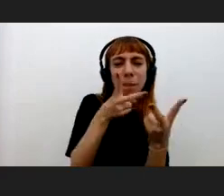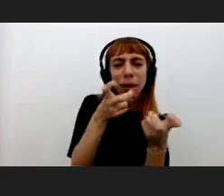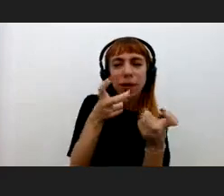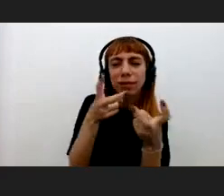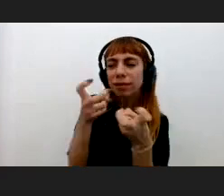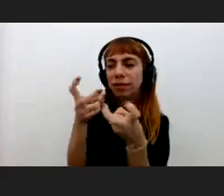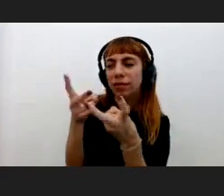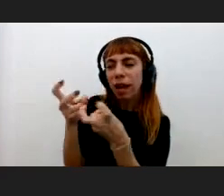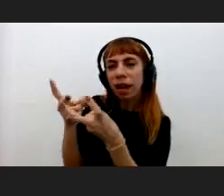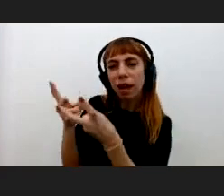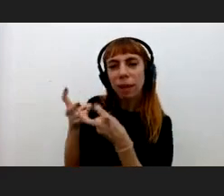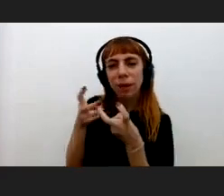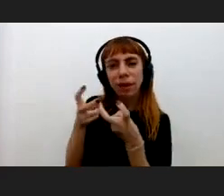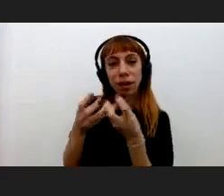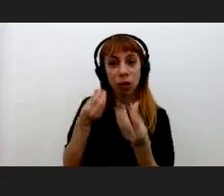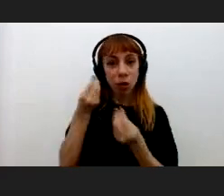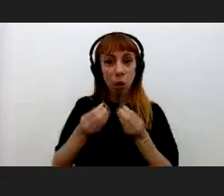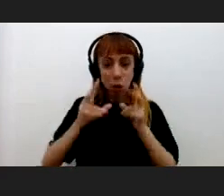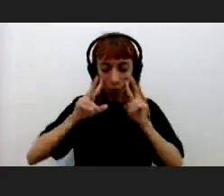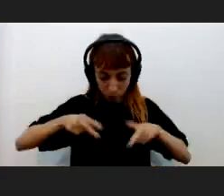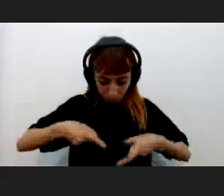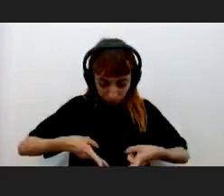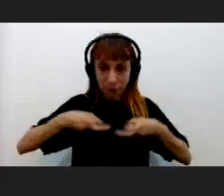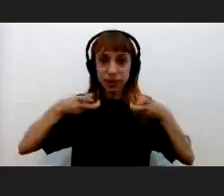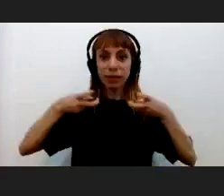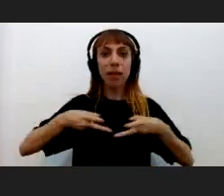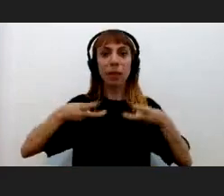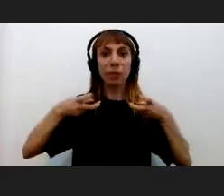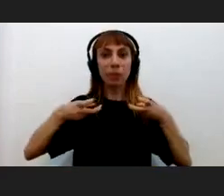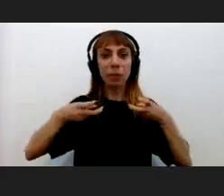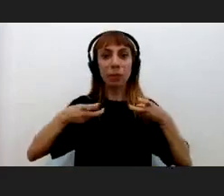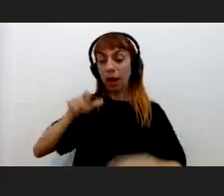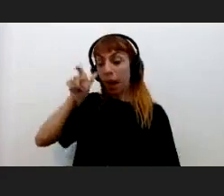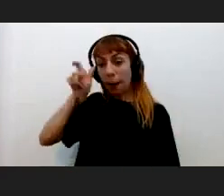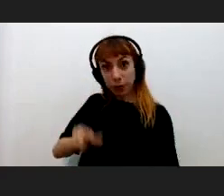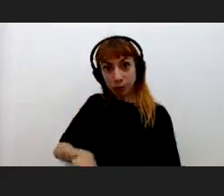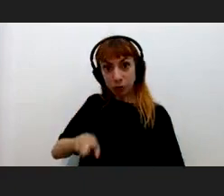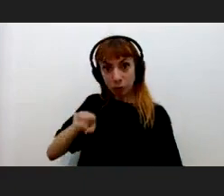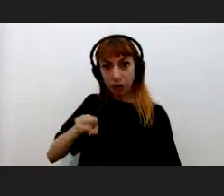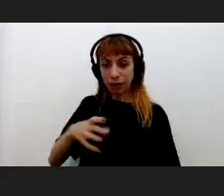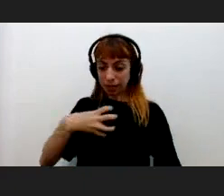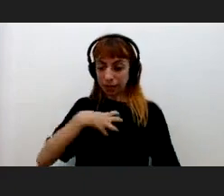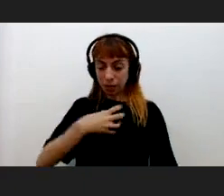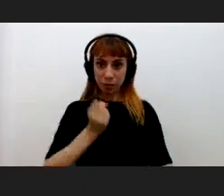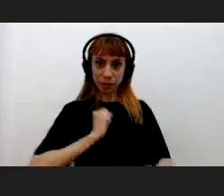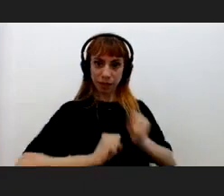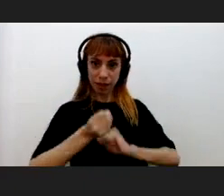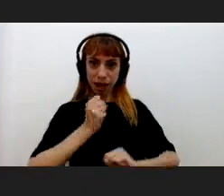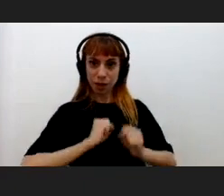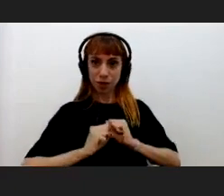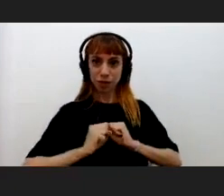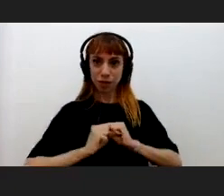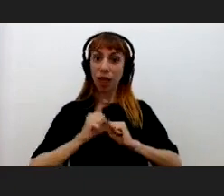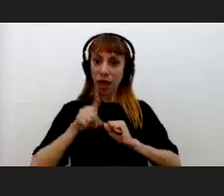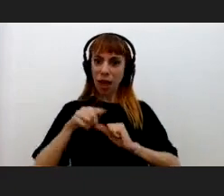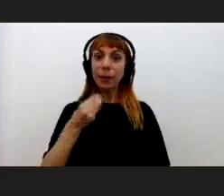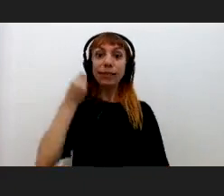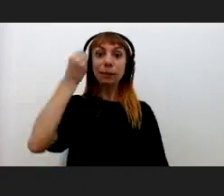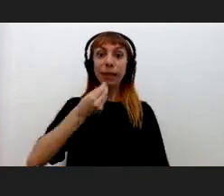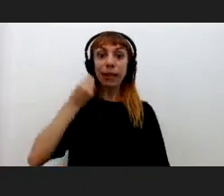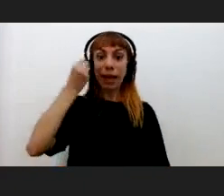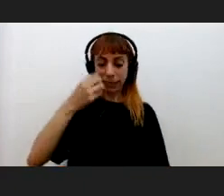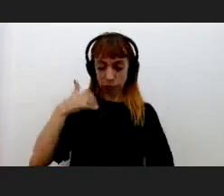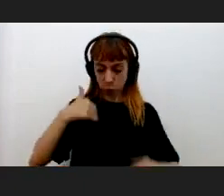significados a pessoa dá para essa experiência fisiológica. Porque, para algumas pessoas, por exemplo, e esse foi um